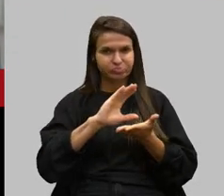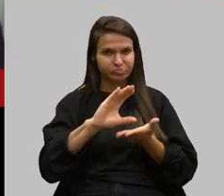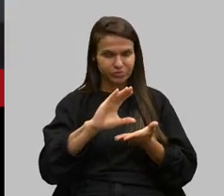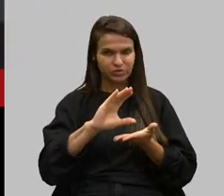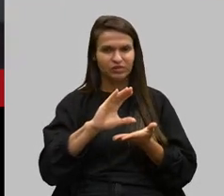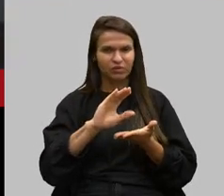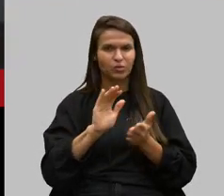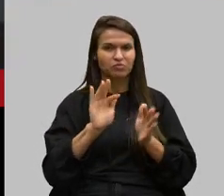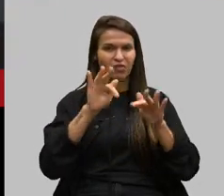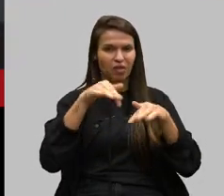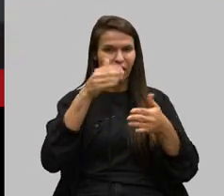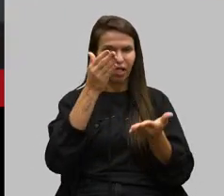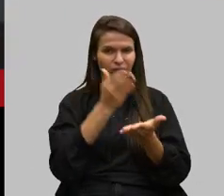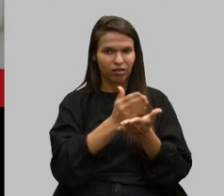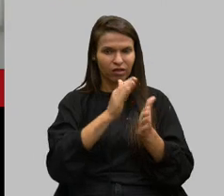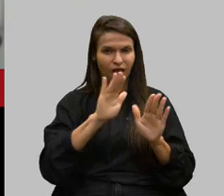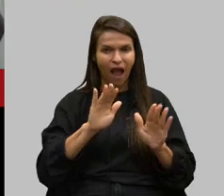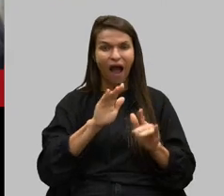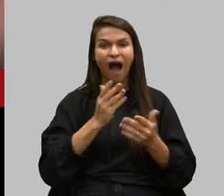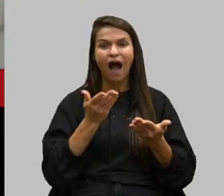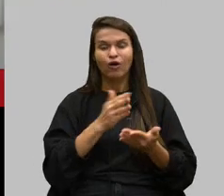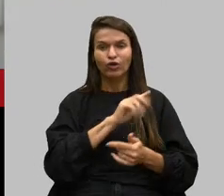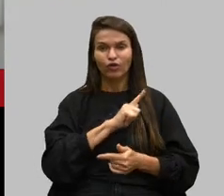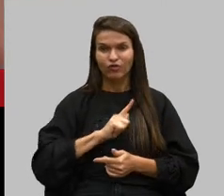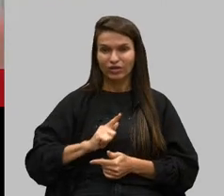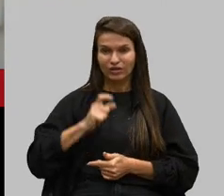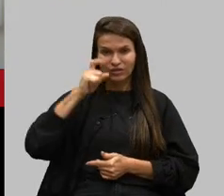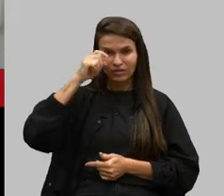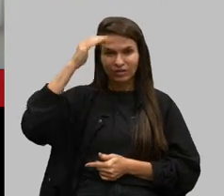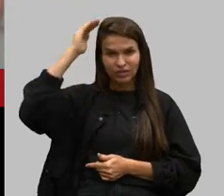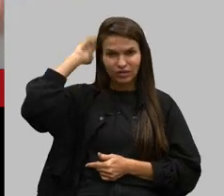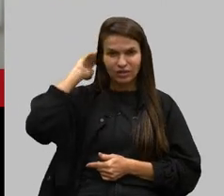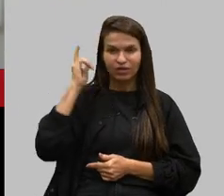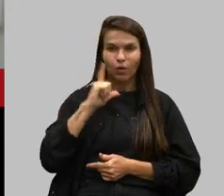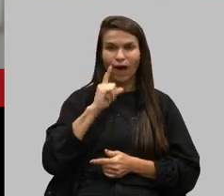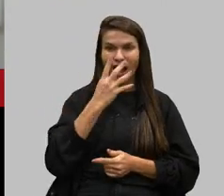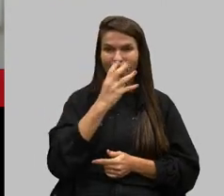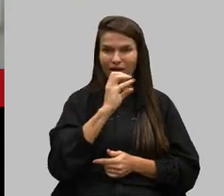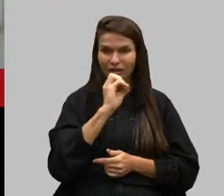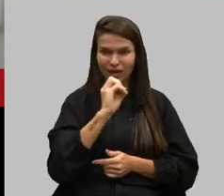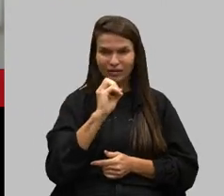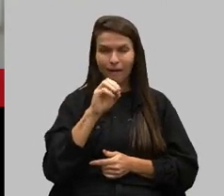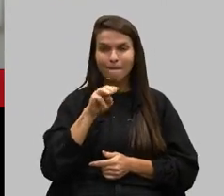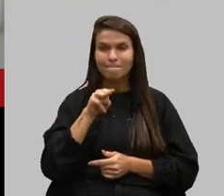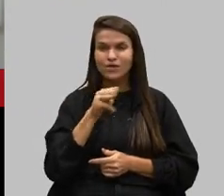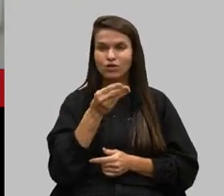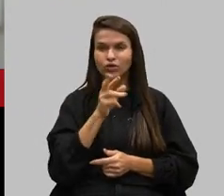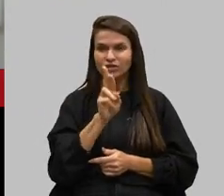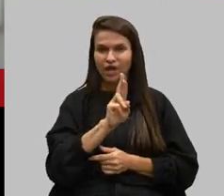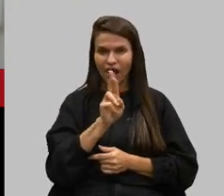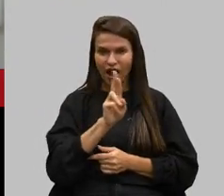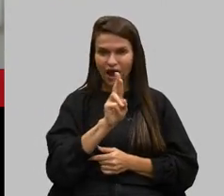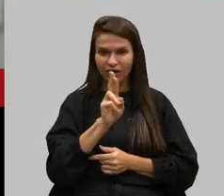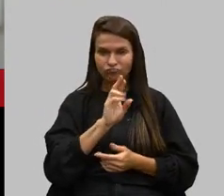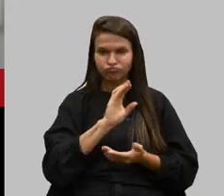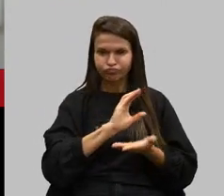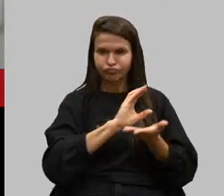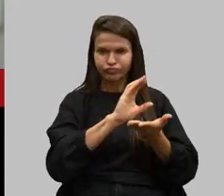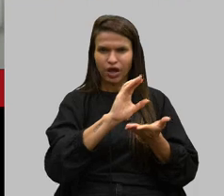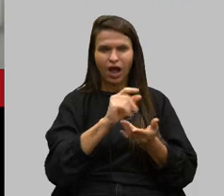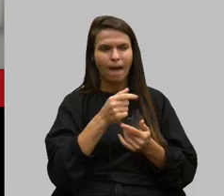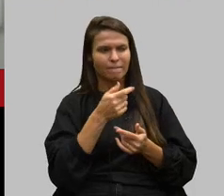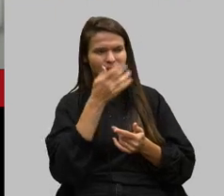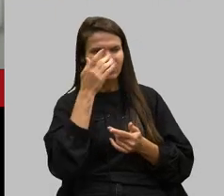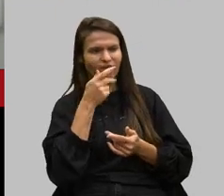terminadas e agora o governador Zema coloca 40 e o Mateus Coloca R 40 milhões de reais e aí vai a pessoa lá fala tá vendo